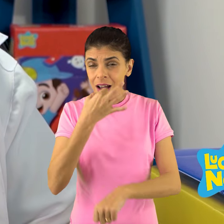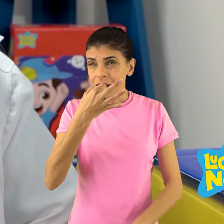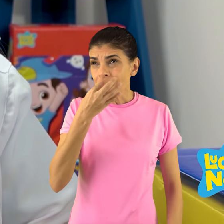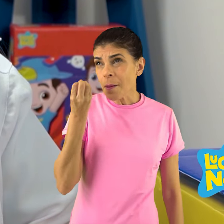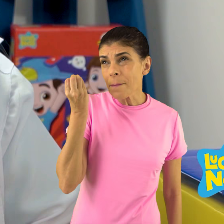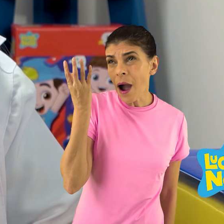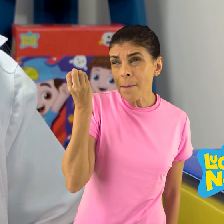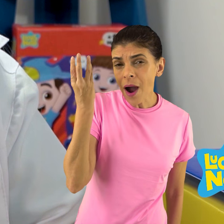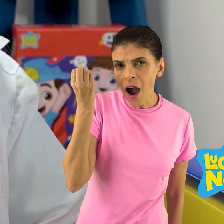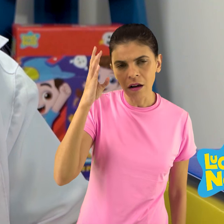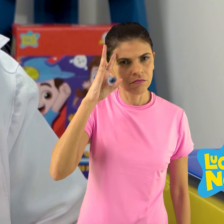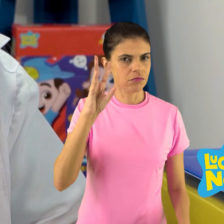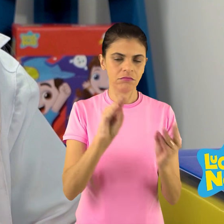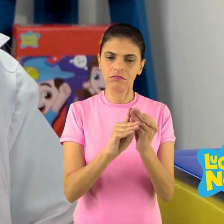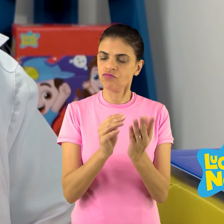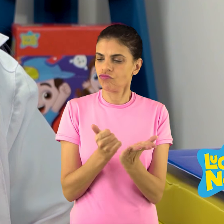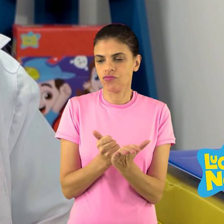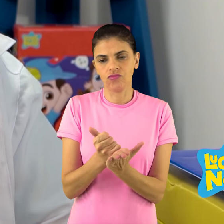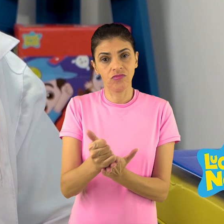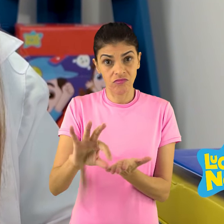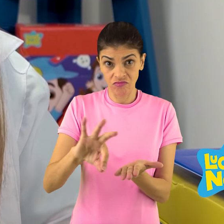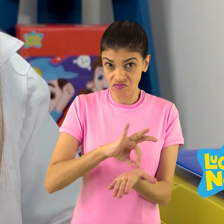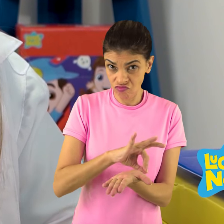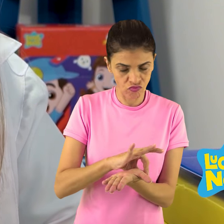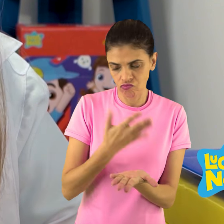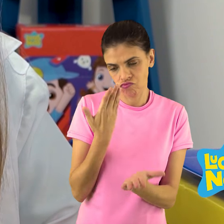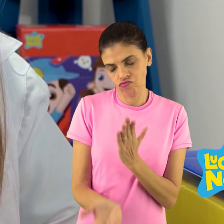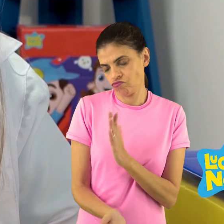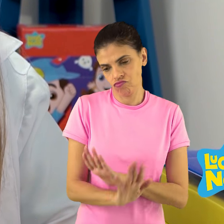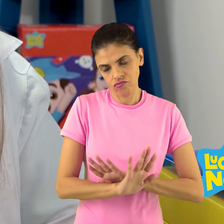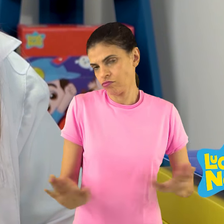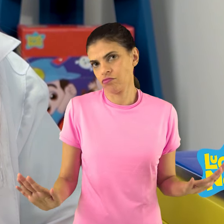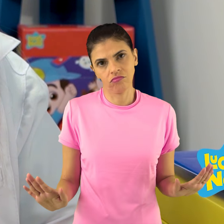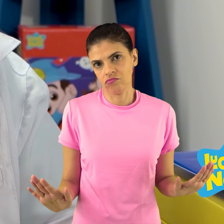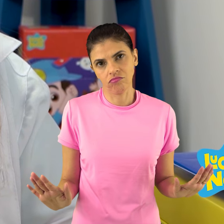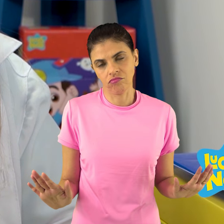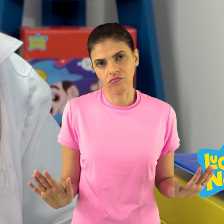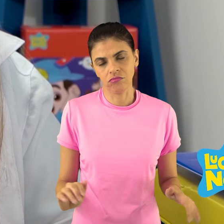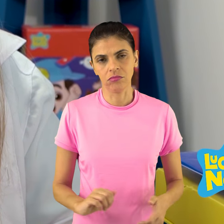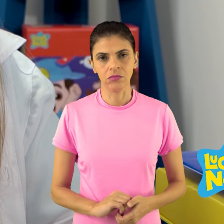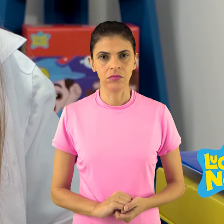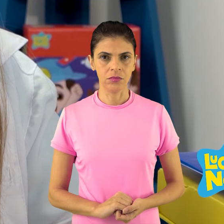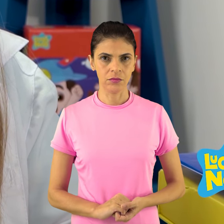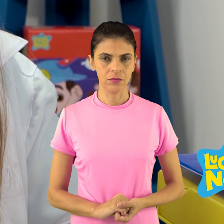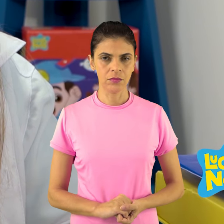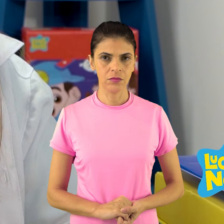do recreio bater, quem não se inscreveu vai ficar de fora dos jogos escolares.